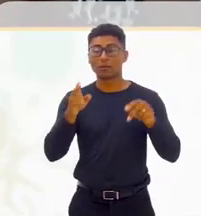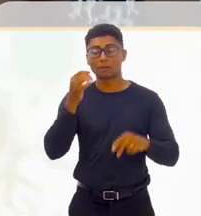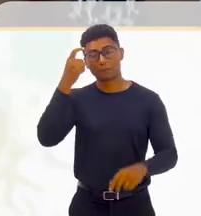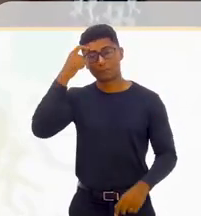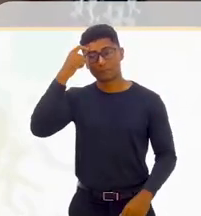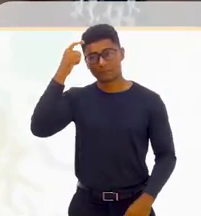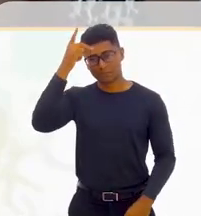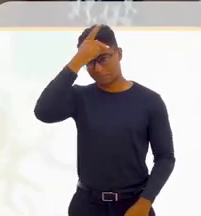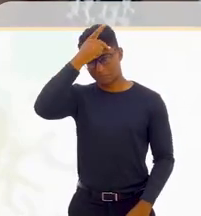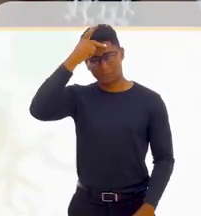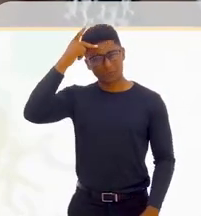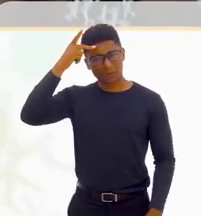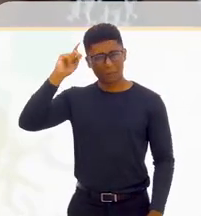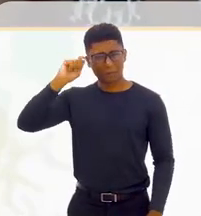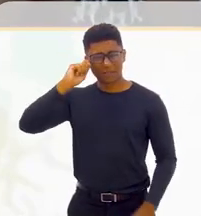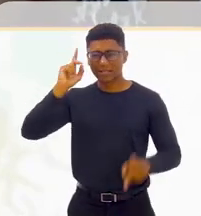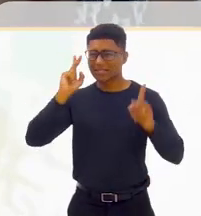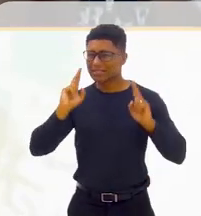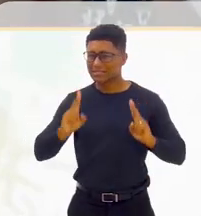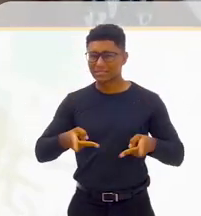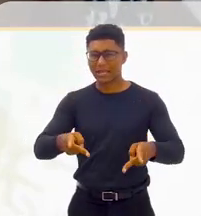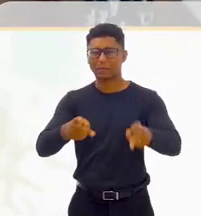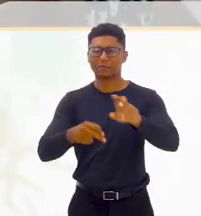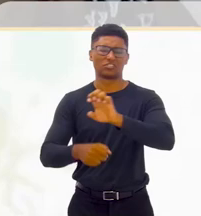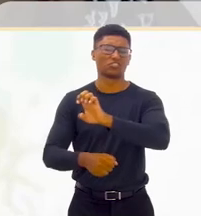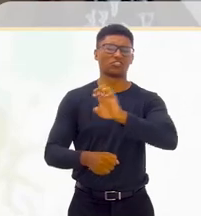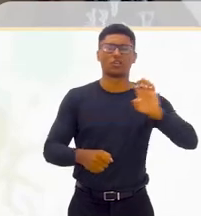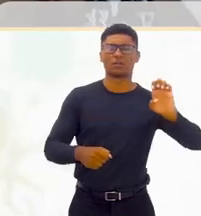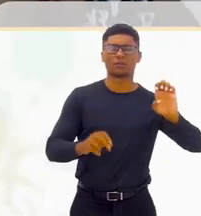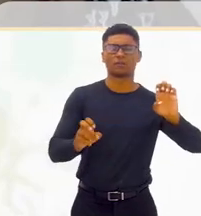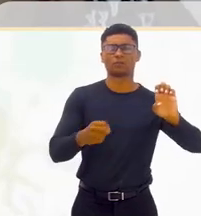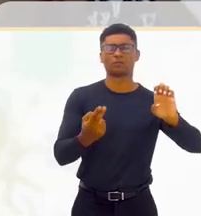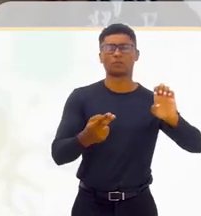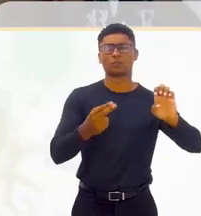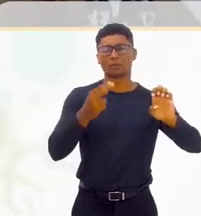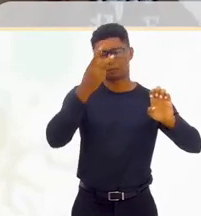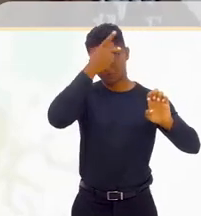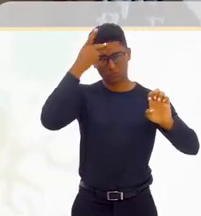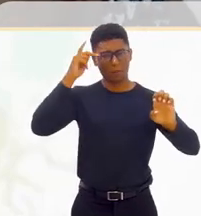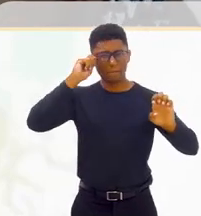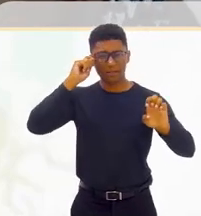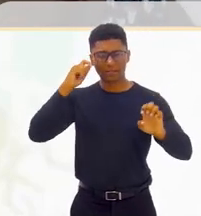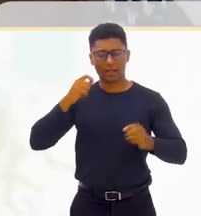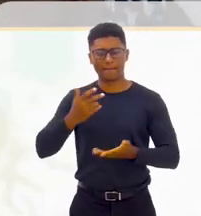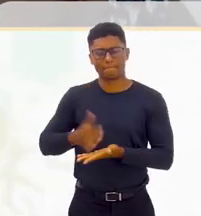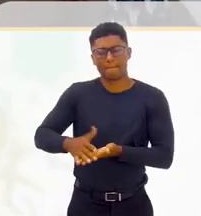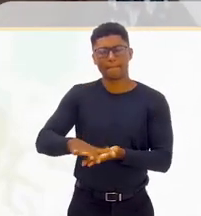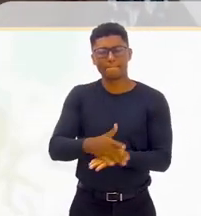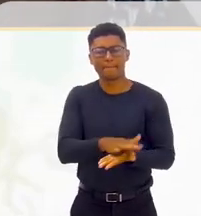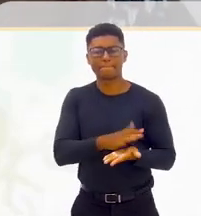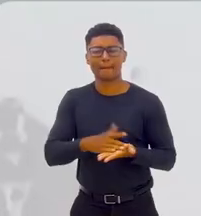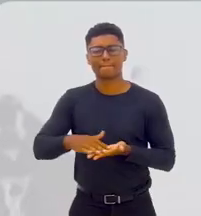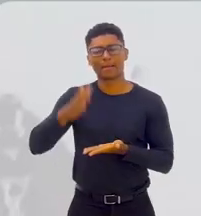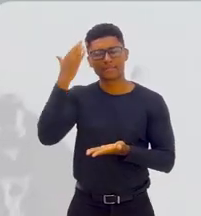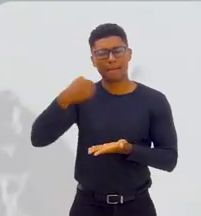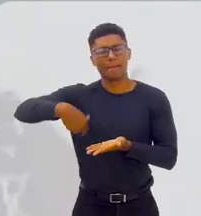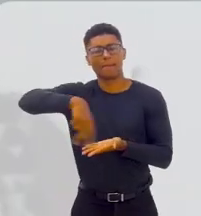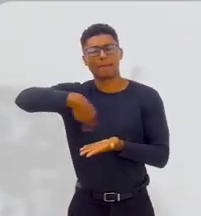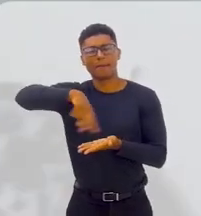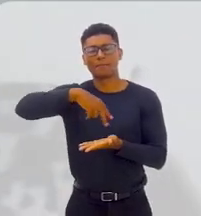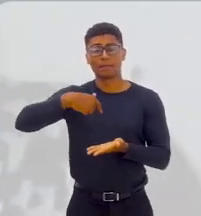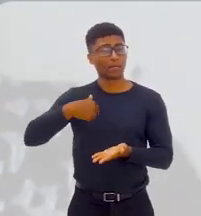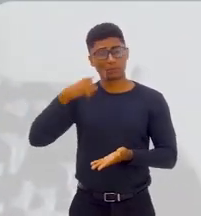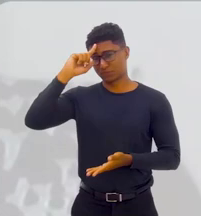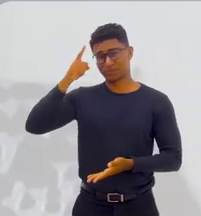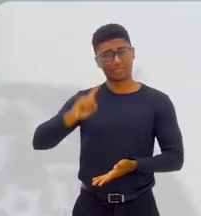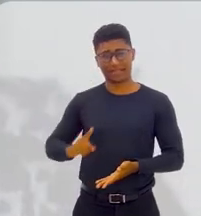preto é sempre de partido de esquerda, ou que preto é só sabe sambar. Eu, por exemplo, não sei sambar, né? E até